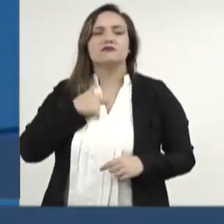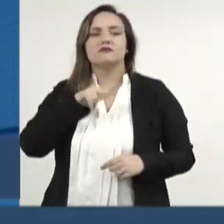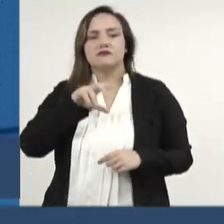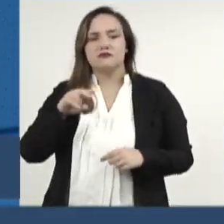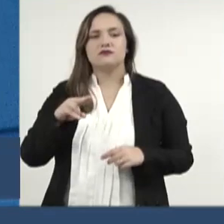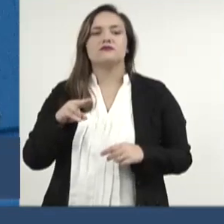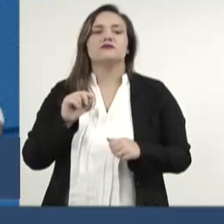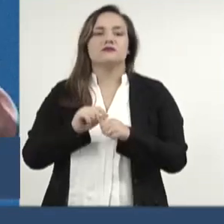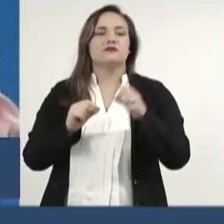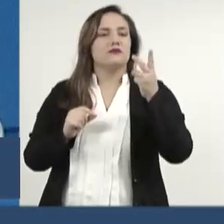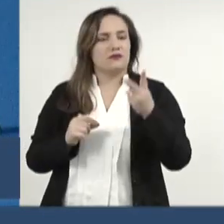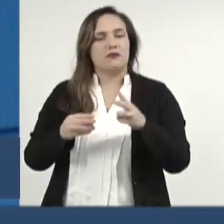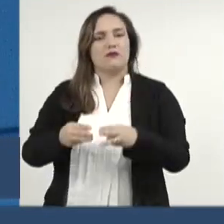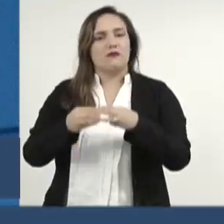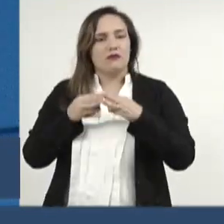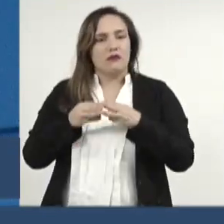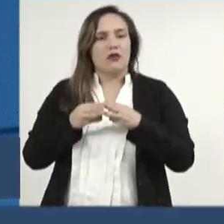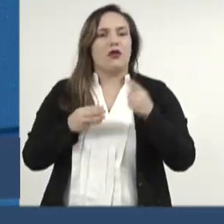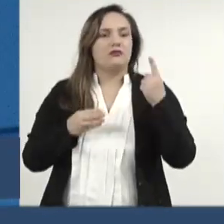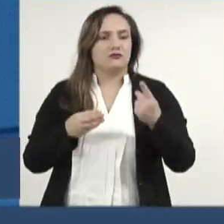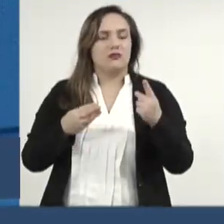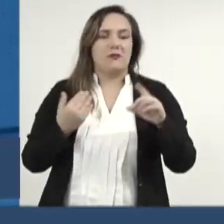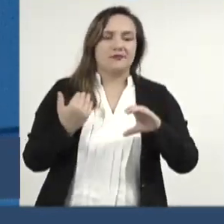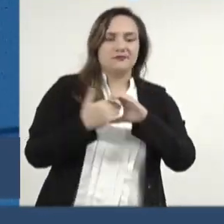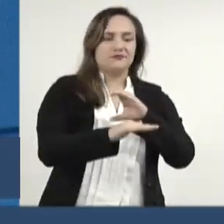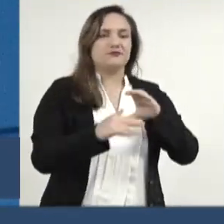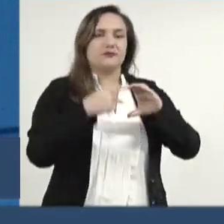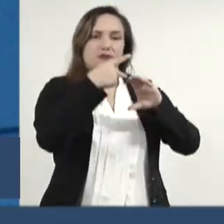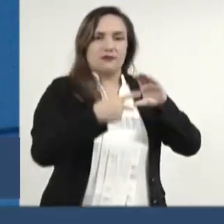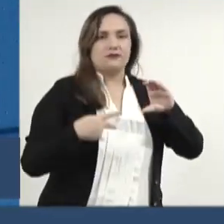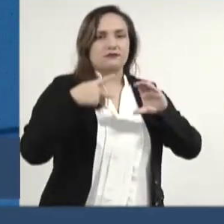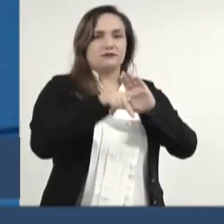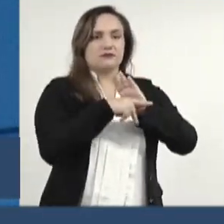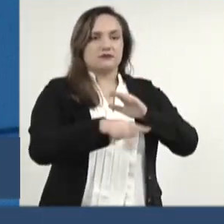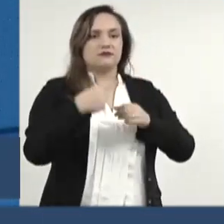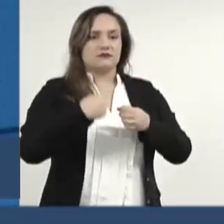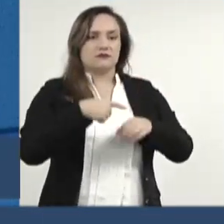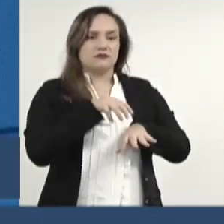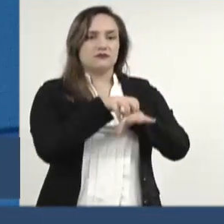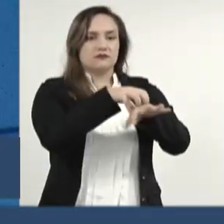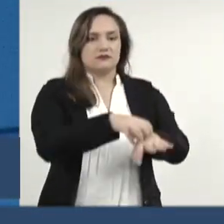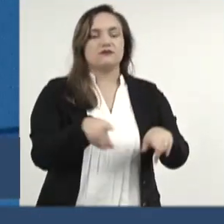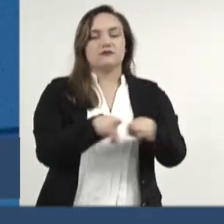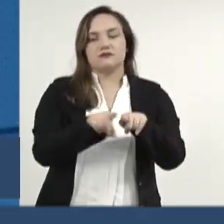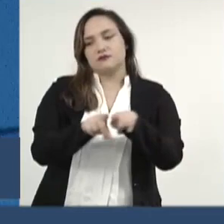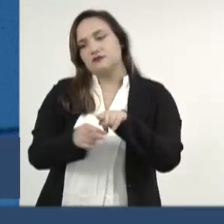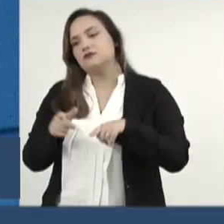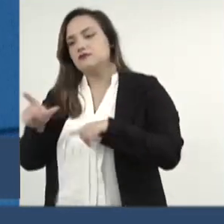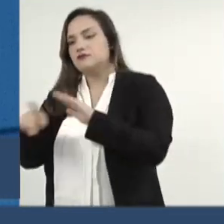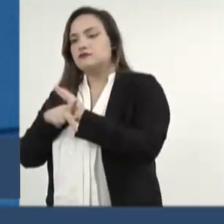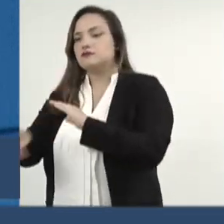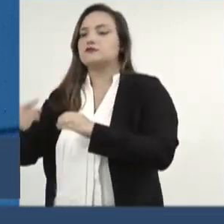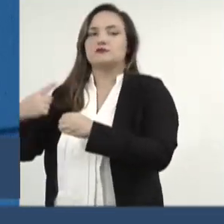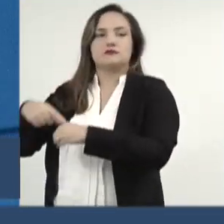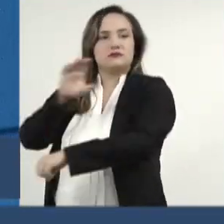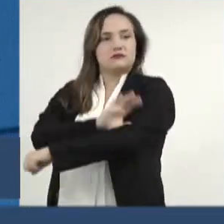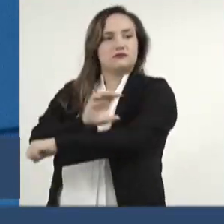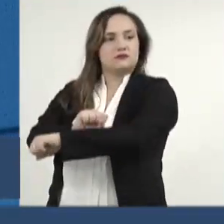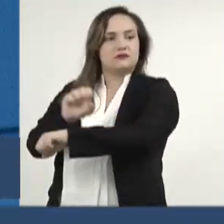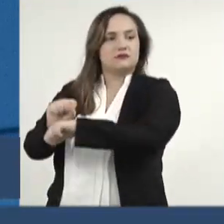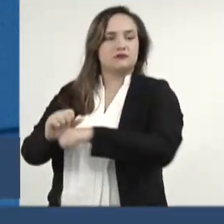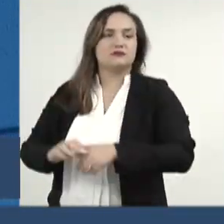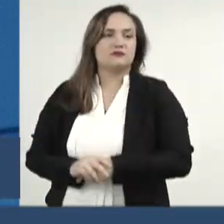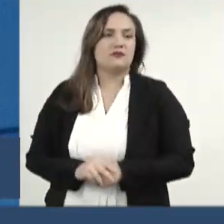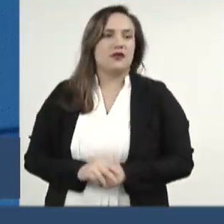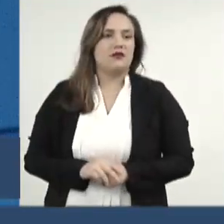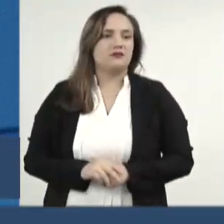duas moções, uma endereçada à Câmara de Vereadores do município de Naviraí e a outra ao município de Cacilândia. Consegue uma parte, deputado?